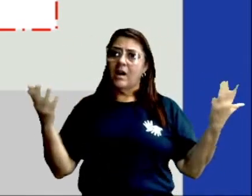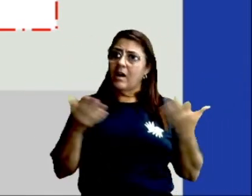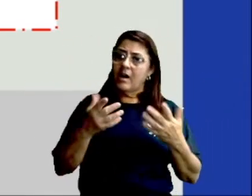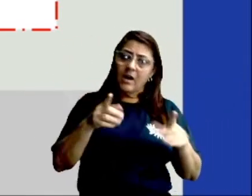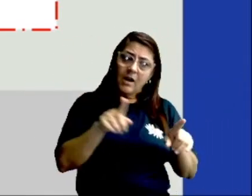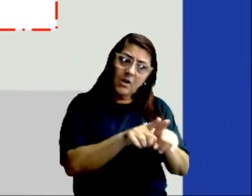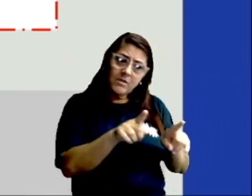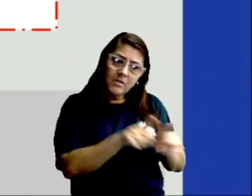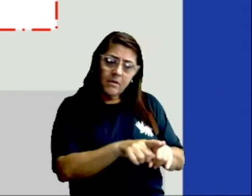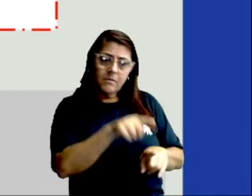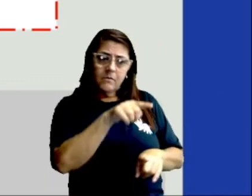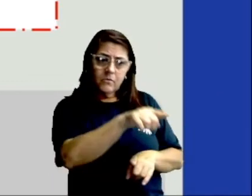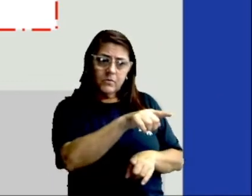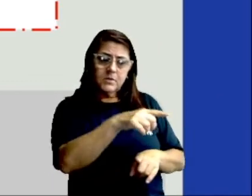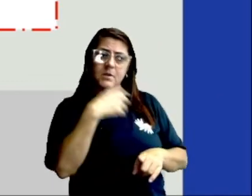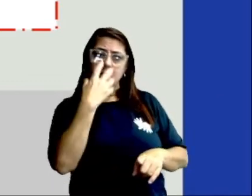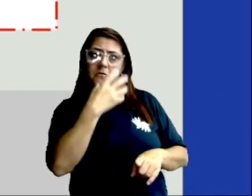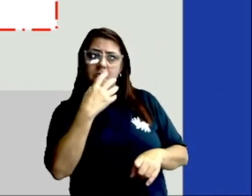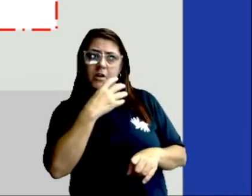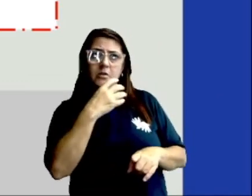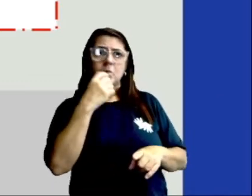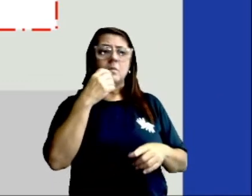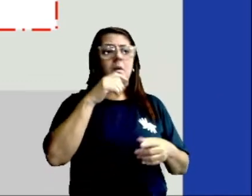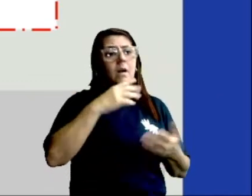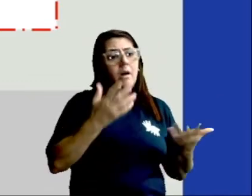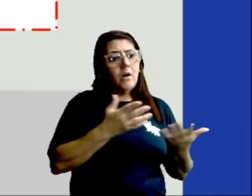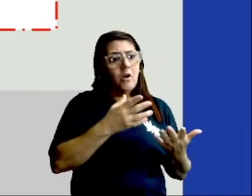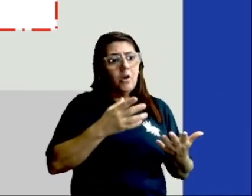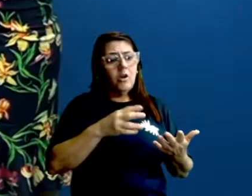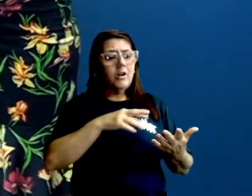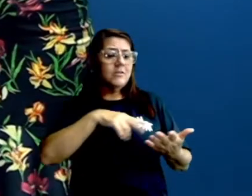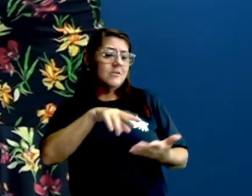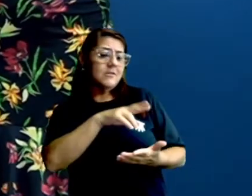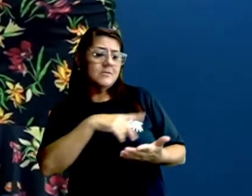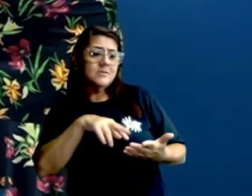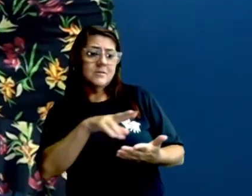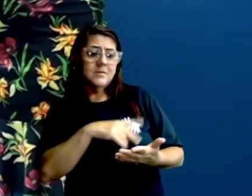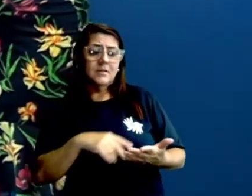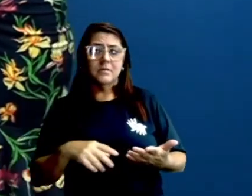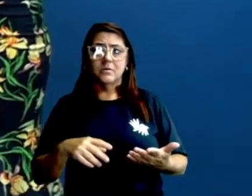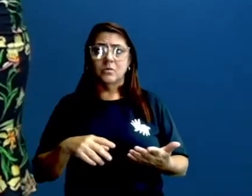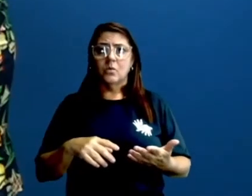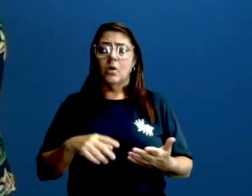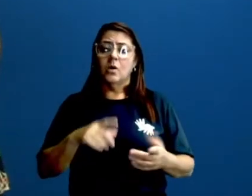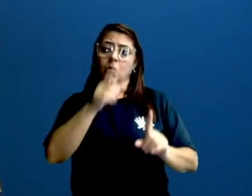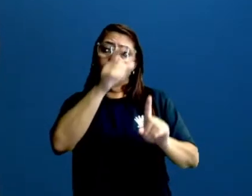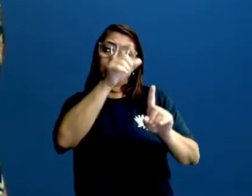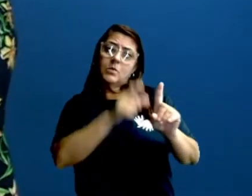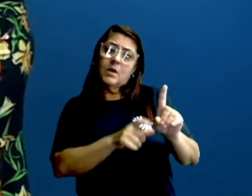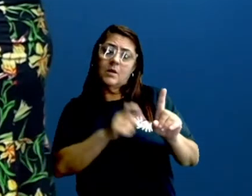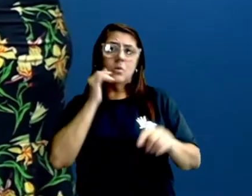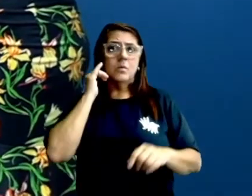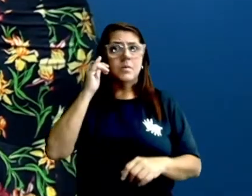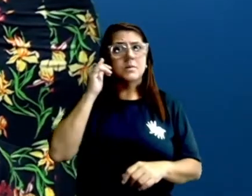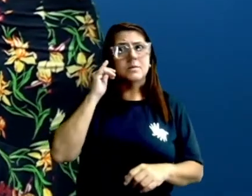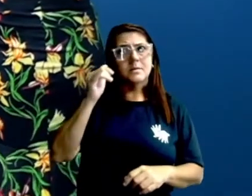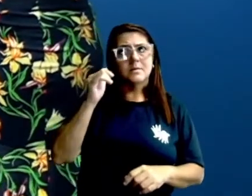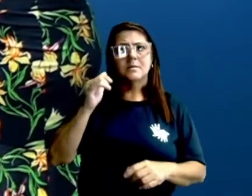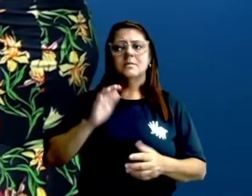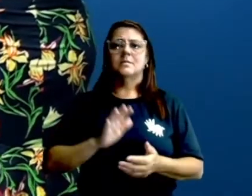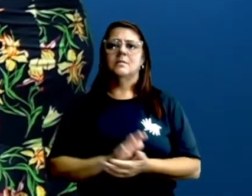passar o inverno dançando? E assim, esse texto curtinho, nós identificamos todas as falas, tanto do narrador quanto do